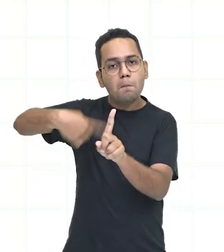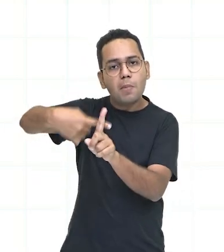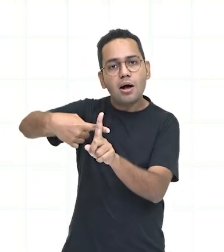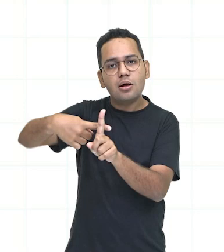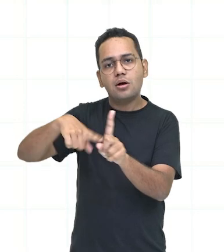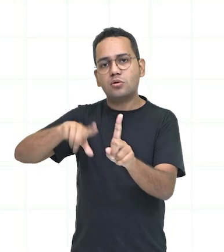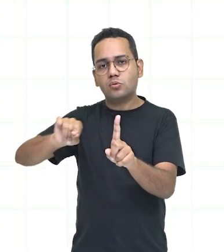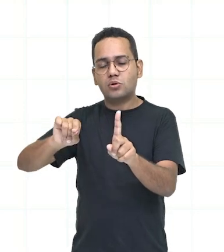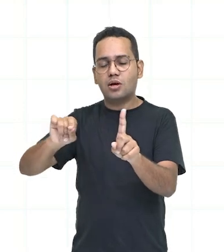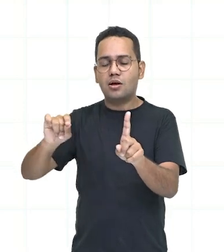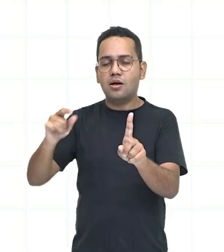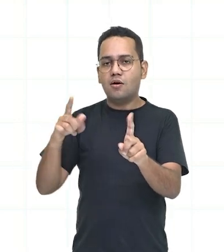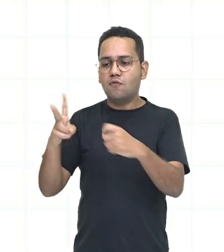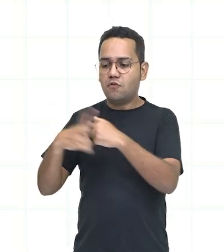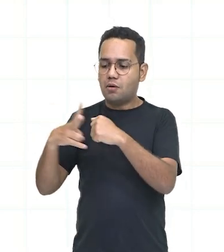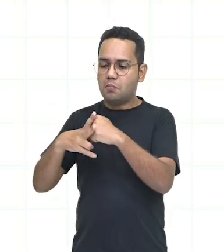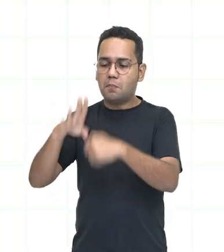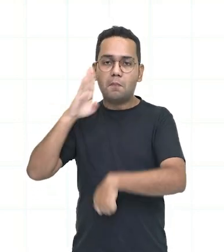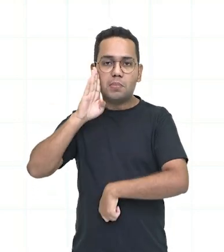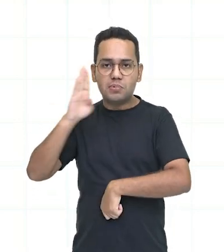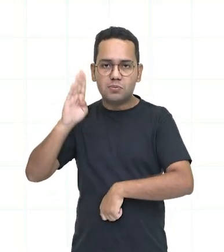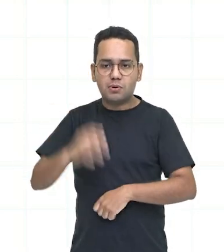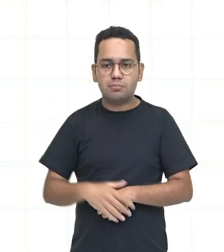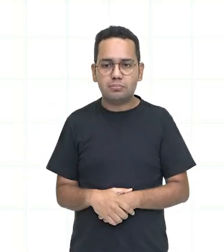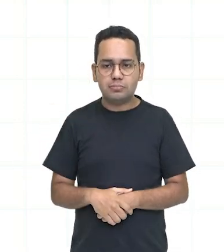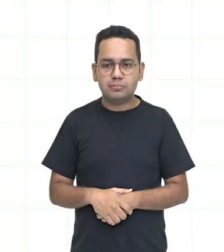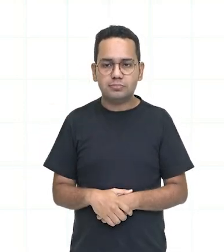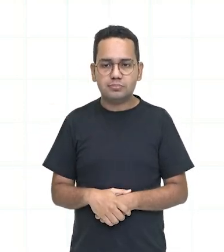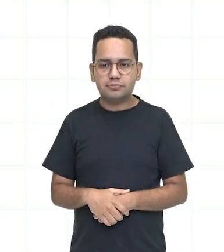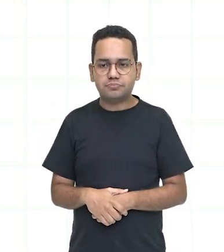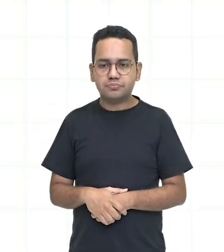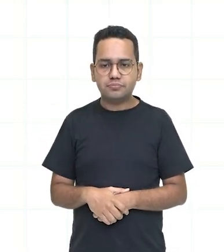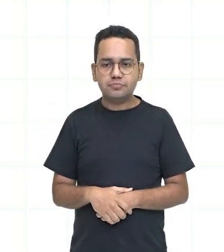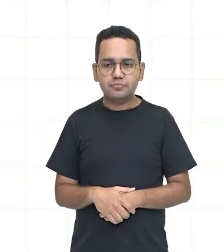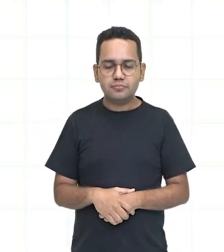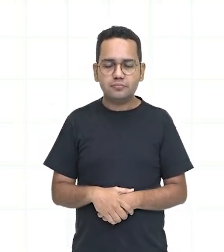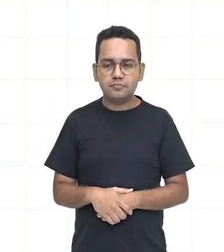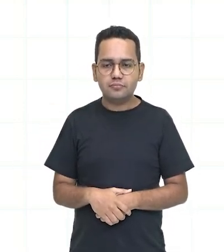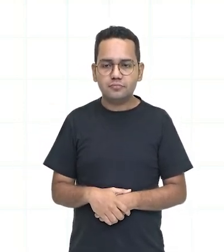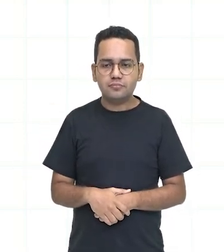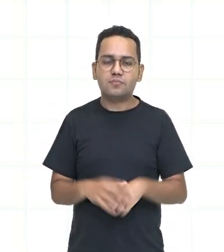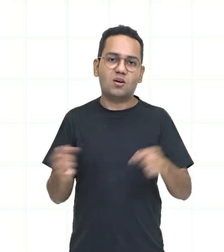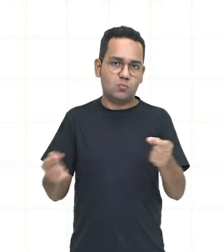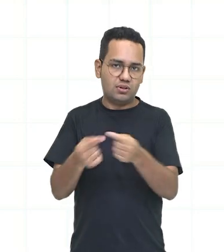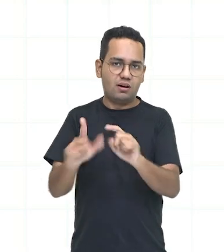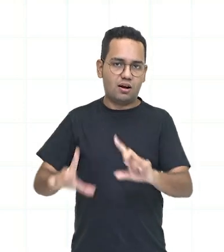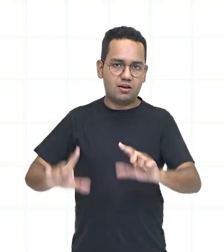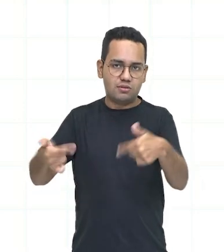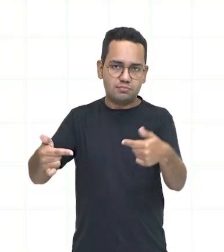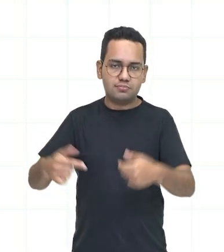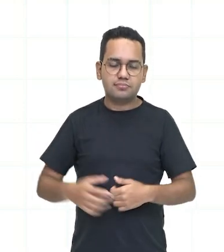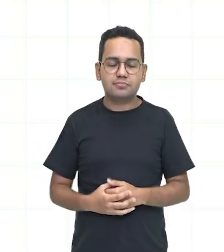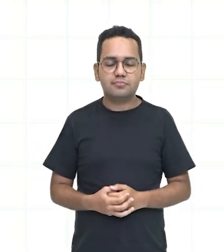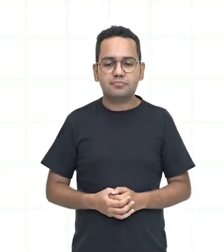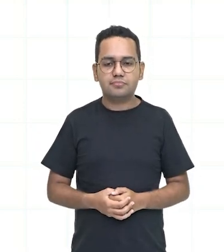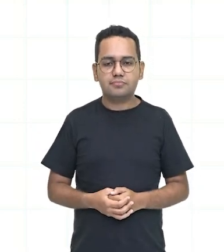verbo principal dessa oração, the main verb, que de fato indicará a ação, tá